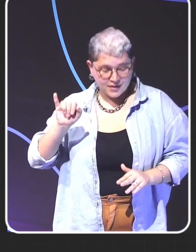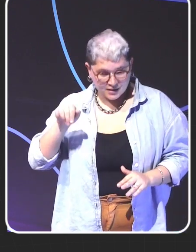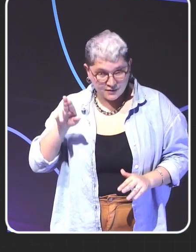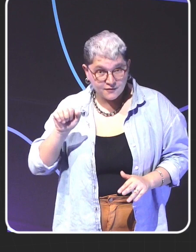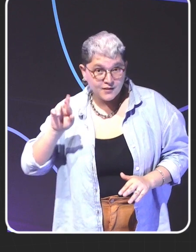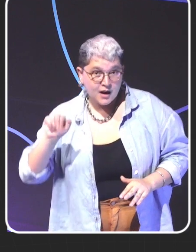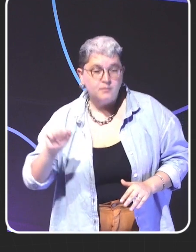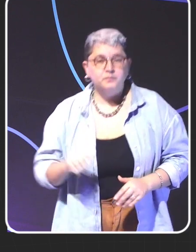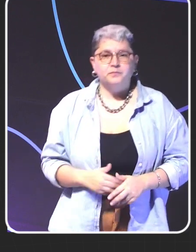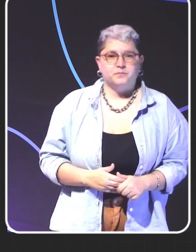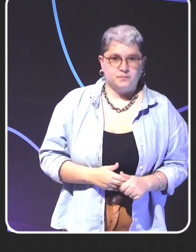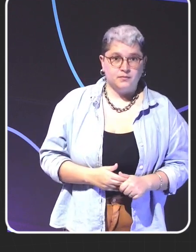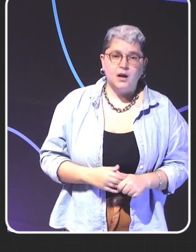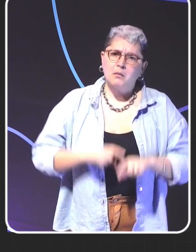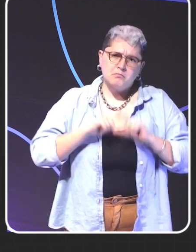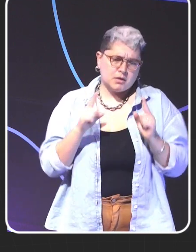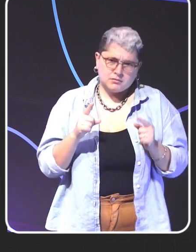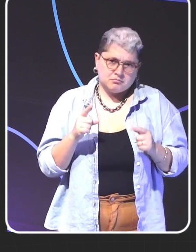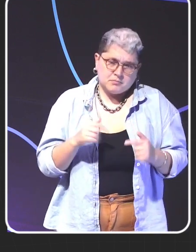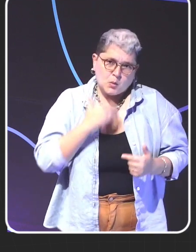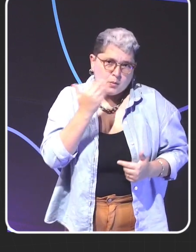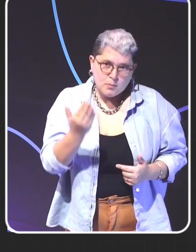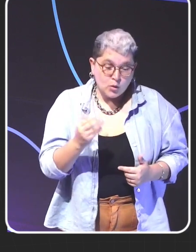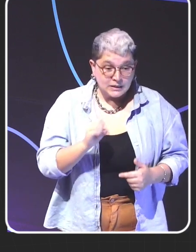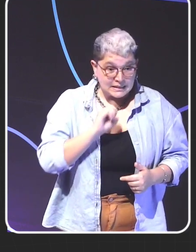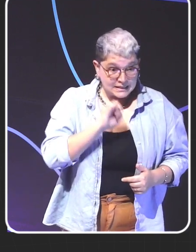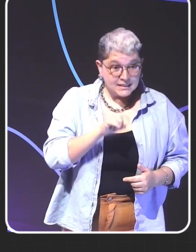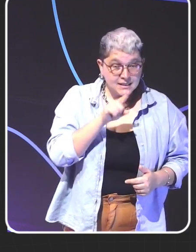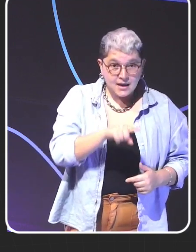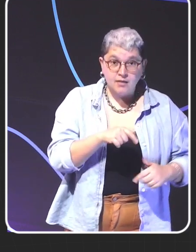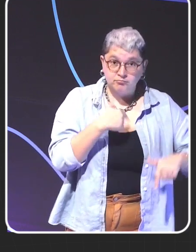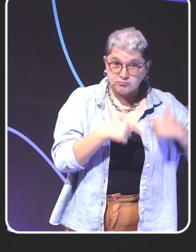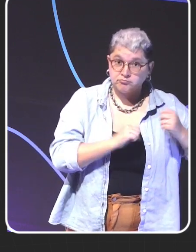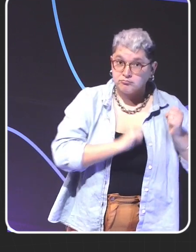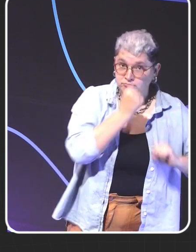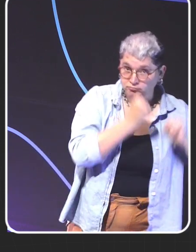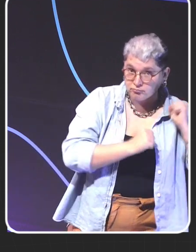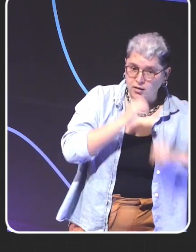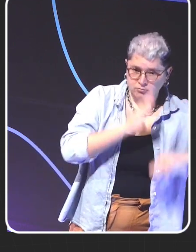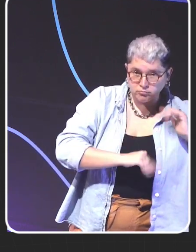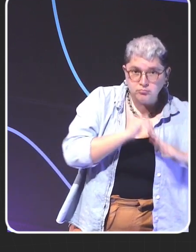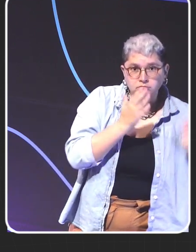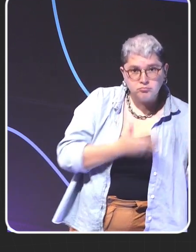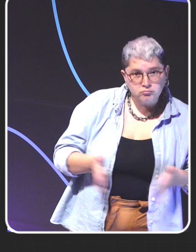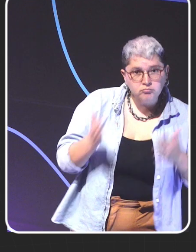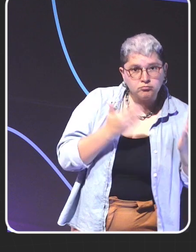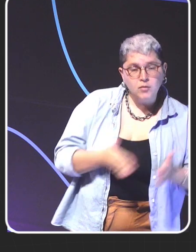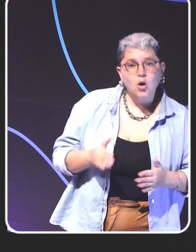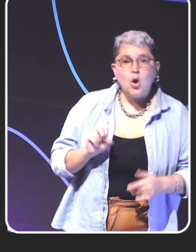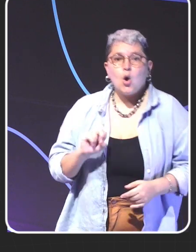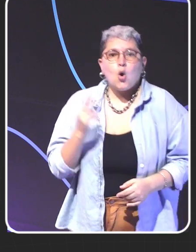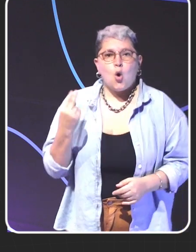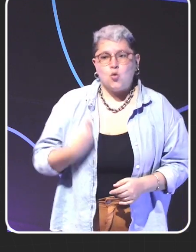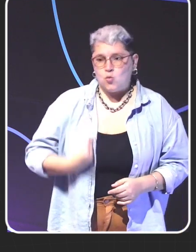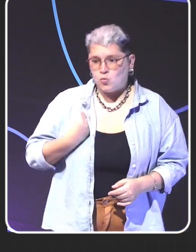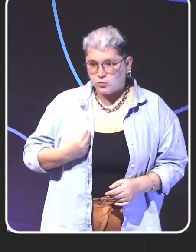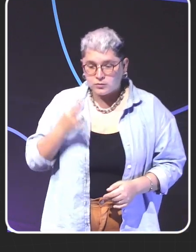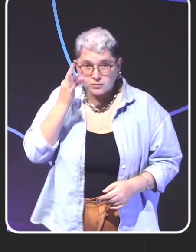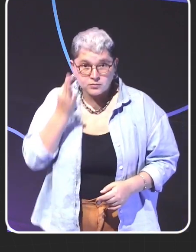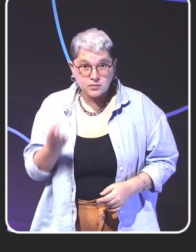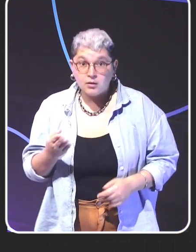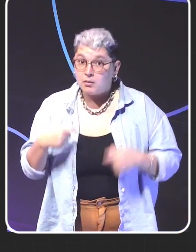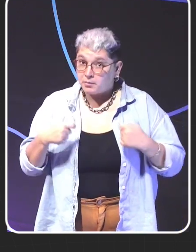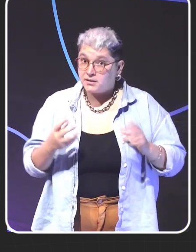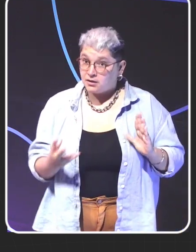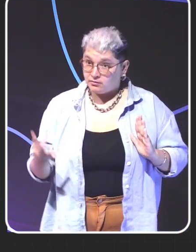que estejam no chão de fábrica, ainda que estejam no mundo presencial, elas precisam se inserir no ambiente digital.